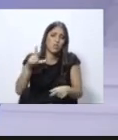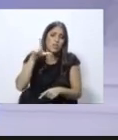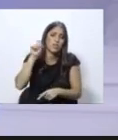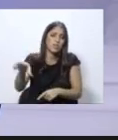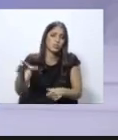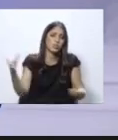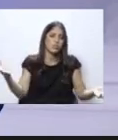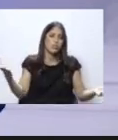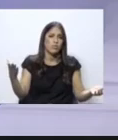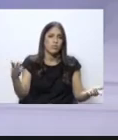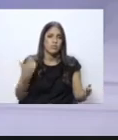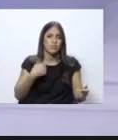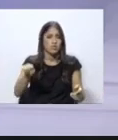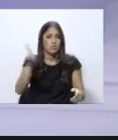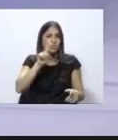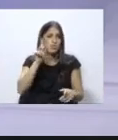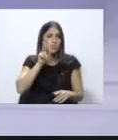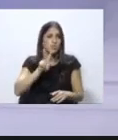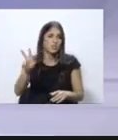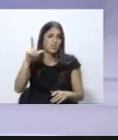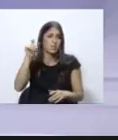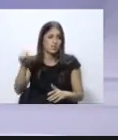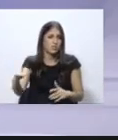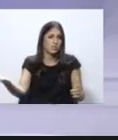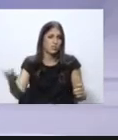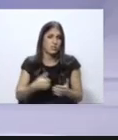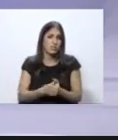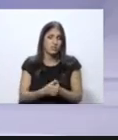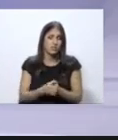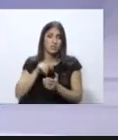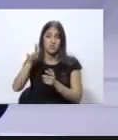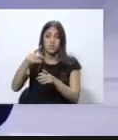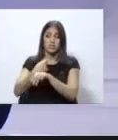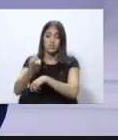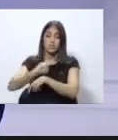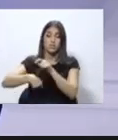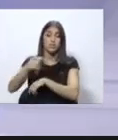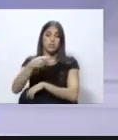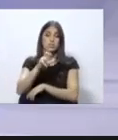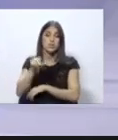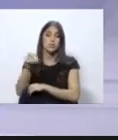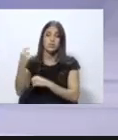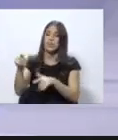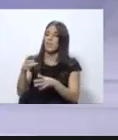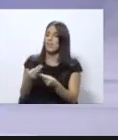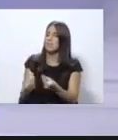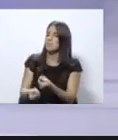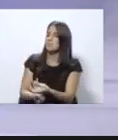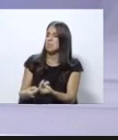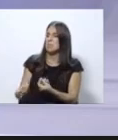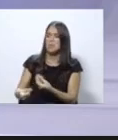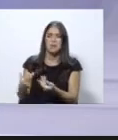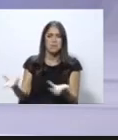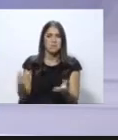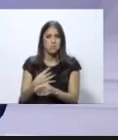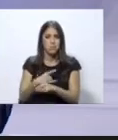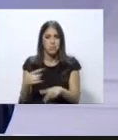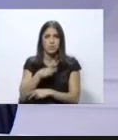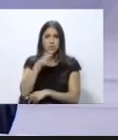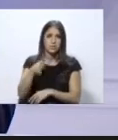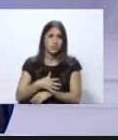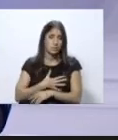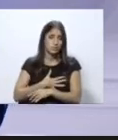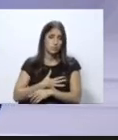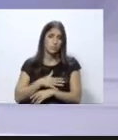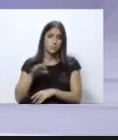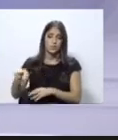dizer, e o negócio deste senhor Rui Pedro Braz, eu acho que é o lodo. Porque se, pelo que me disseram, isto